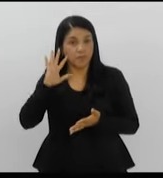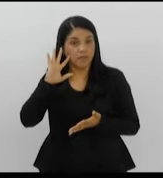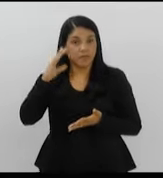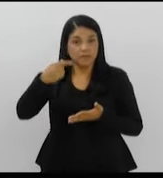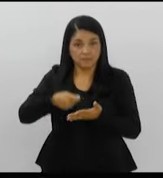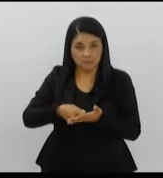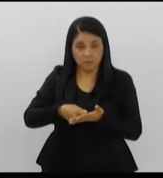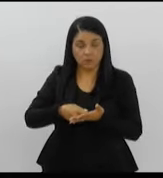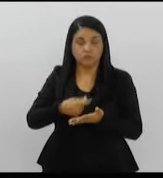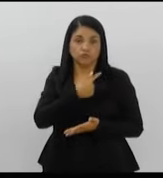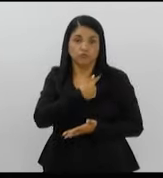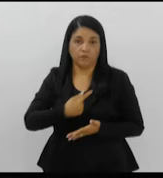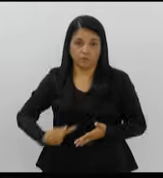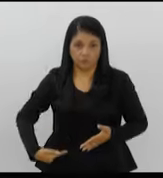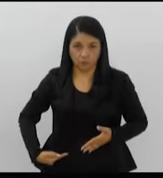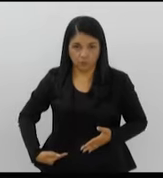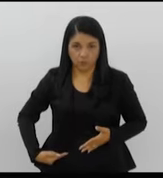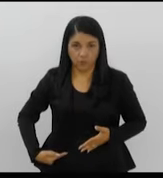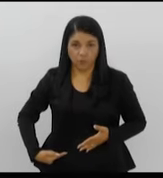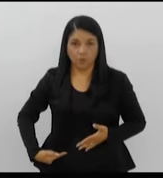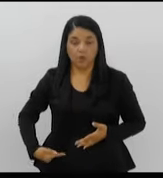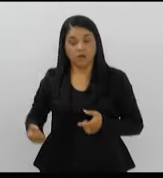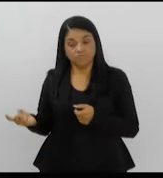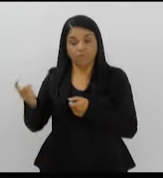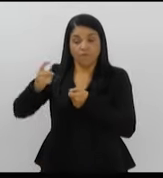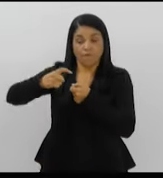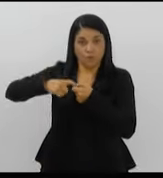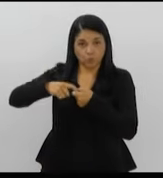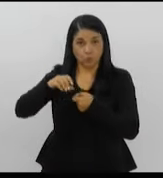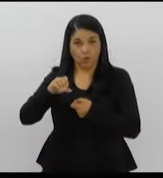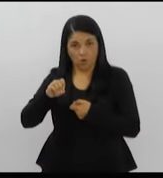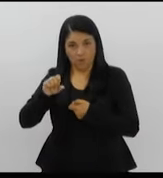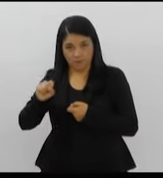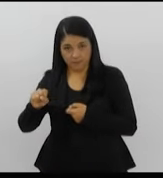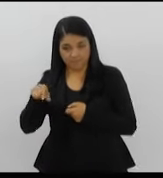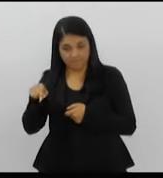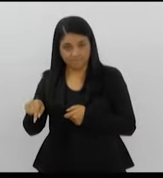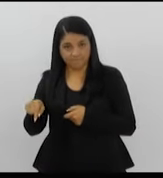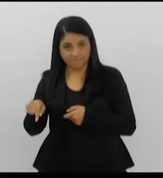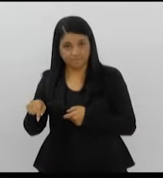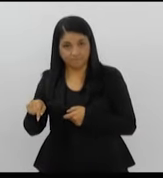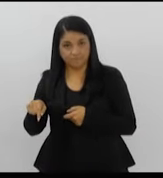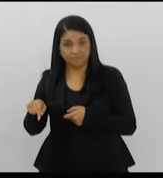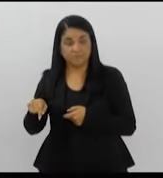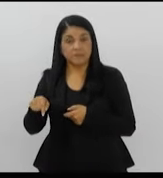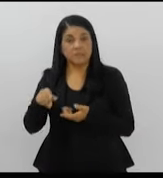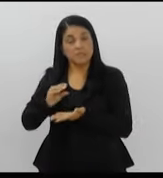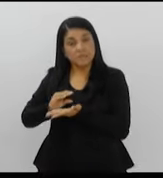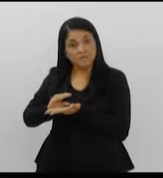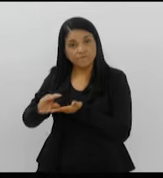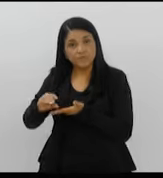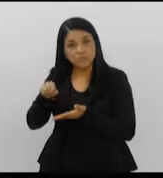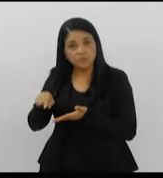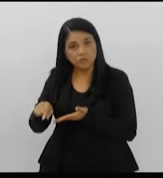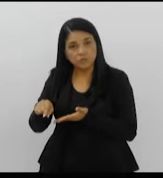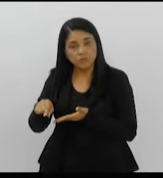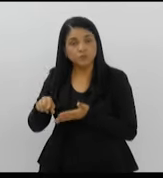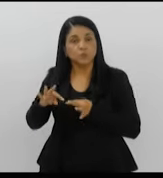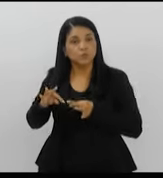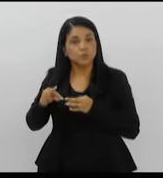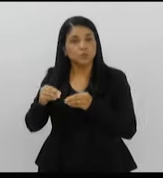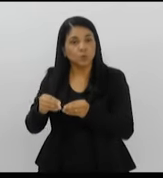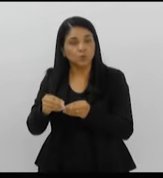então governador, ela foi reabilitada e, com ela, foram investidos todo